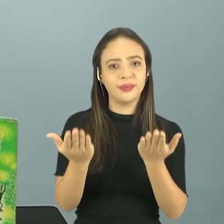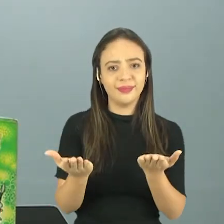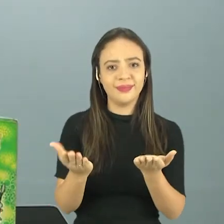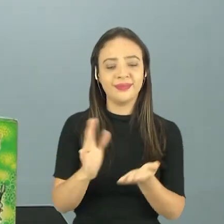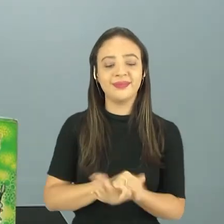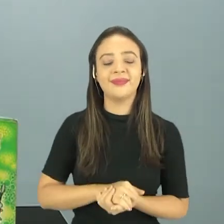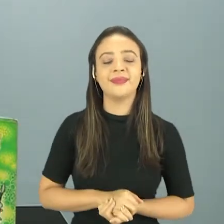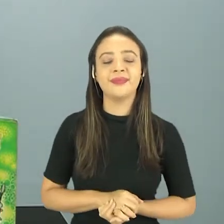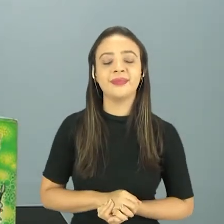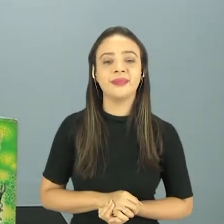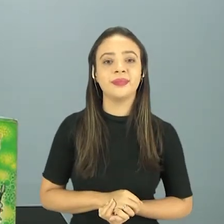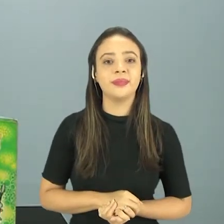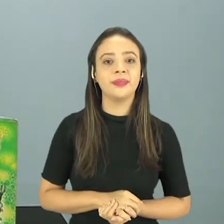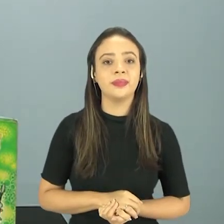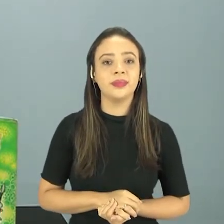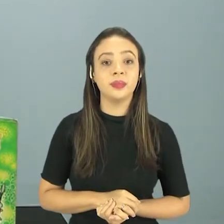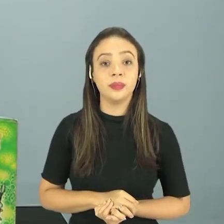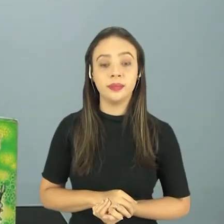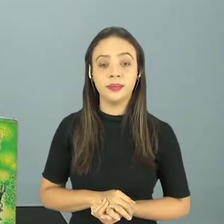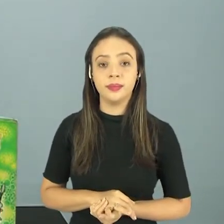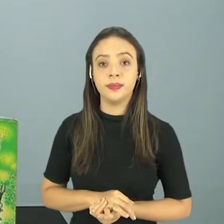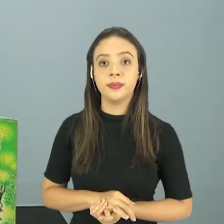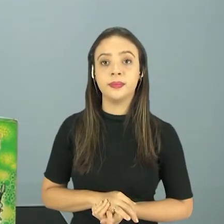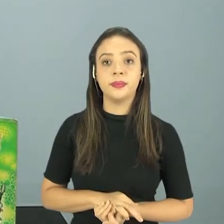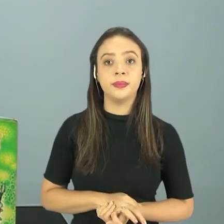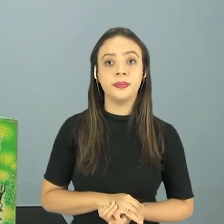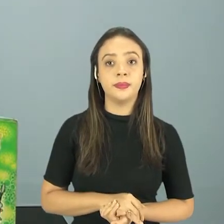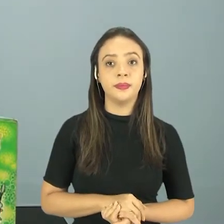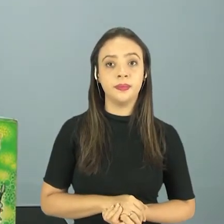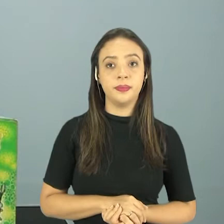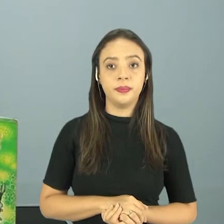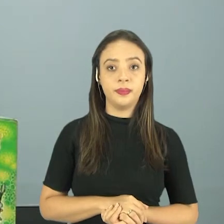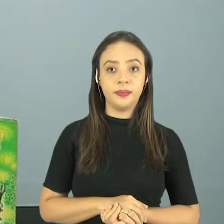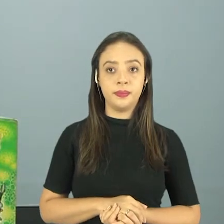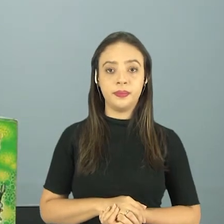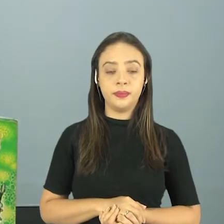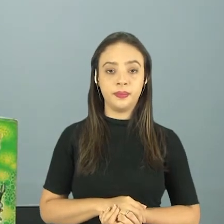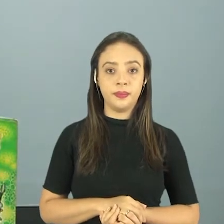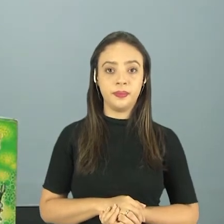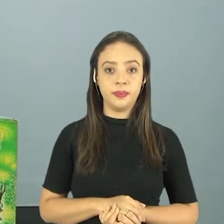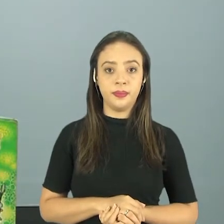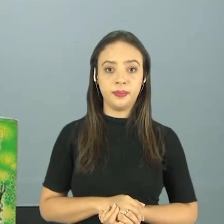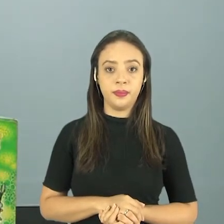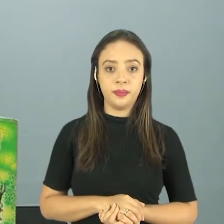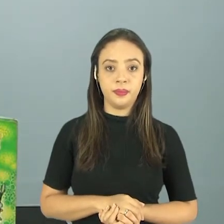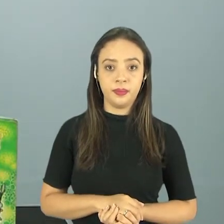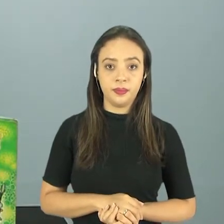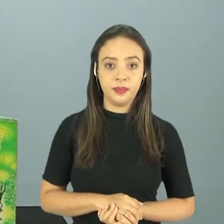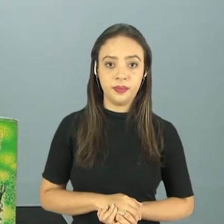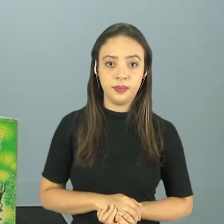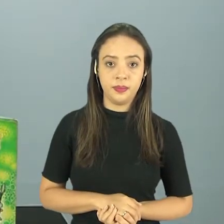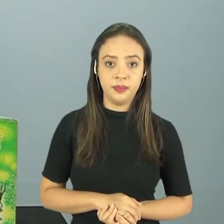já ouviram. Vamos lá. Fala o seguinte, ó.